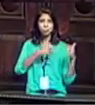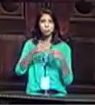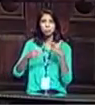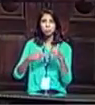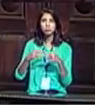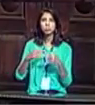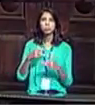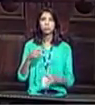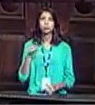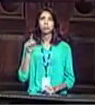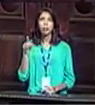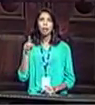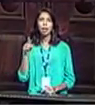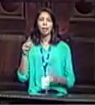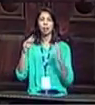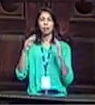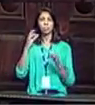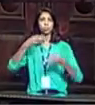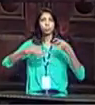daquela Casa de Justiça.